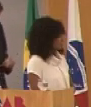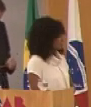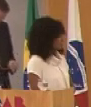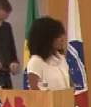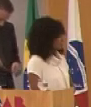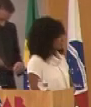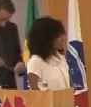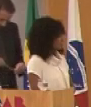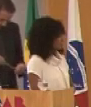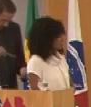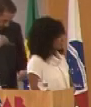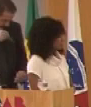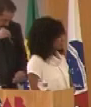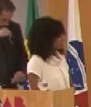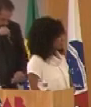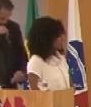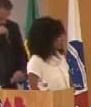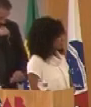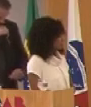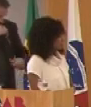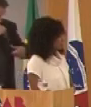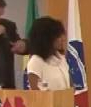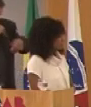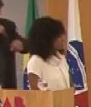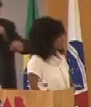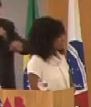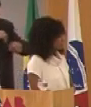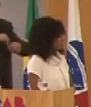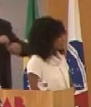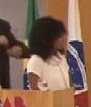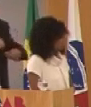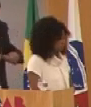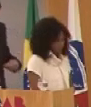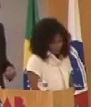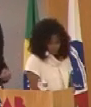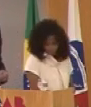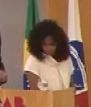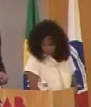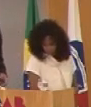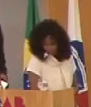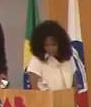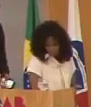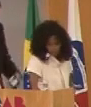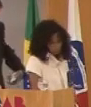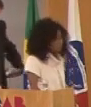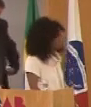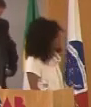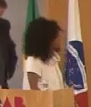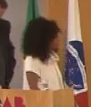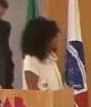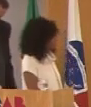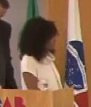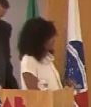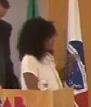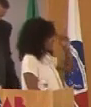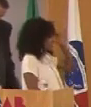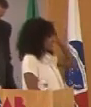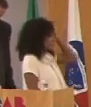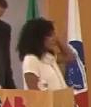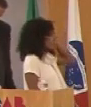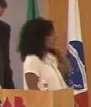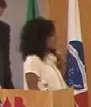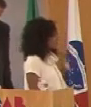a segmentos historicamente discriminados e que, por um período breve na história desse país, foram sujeitos